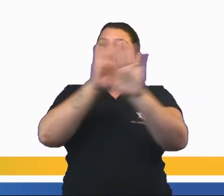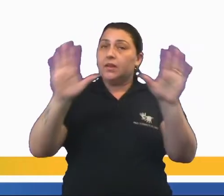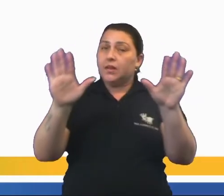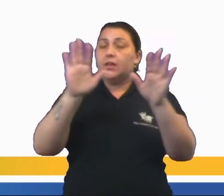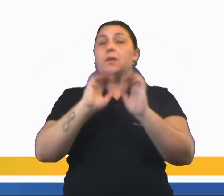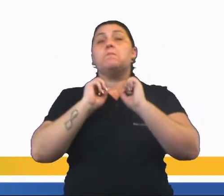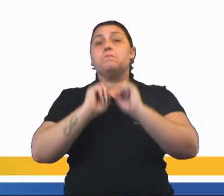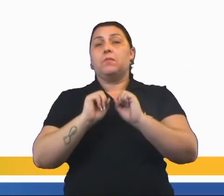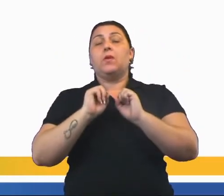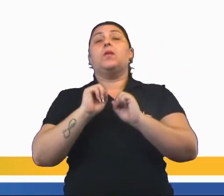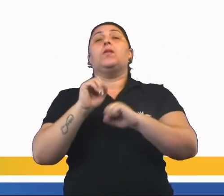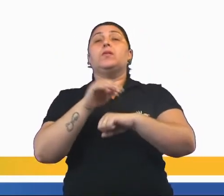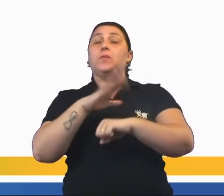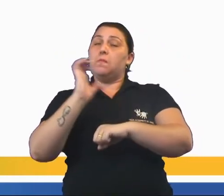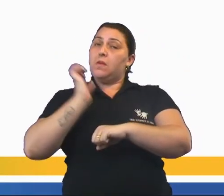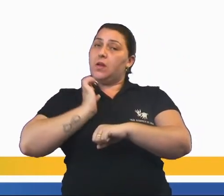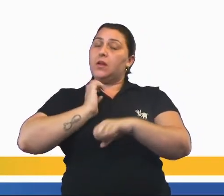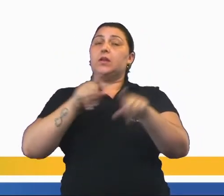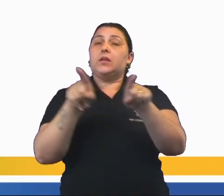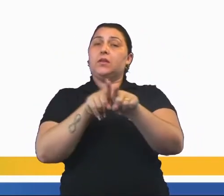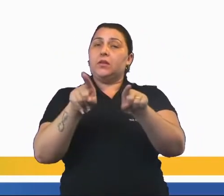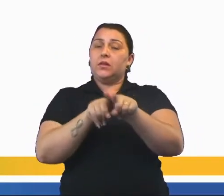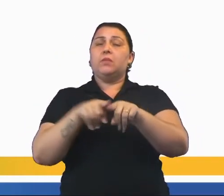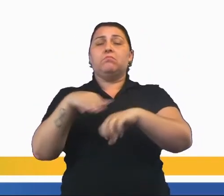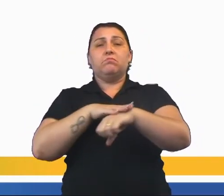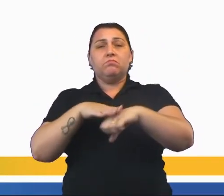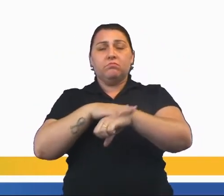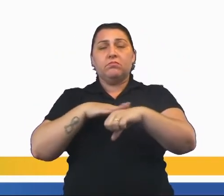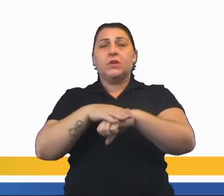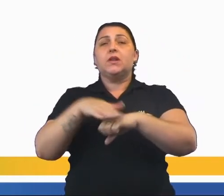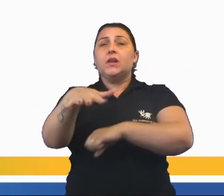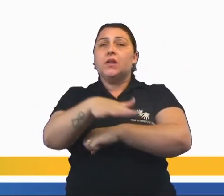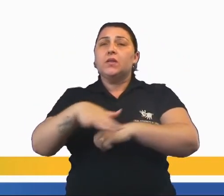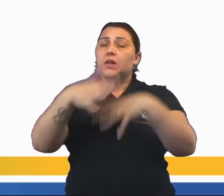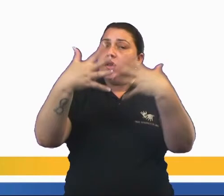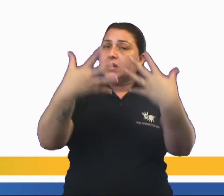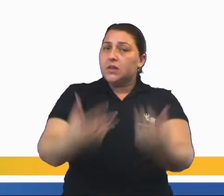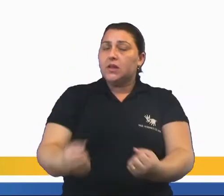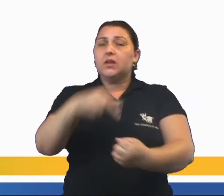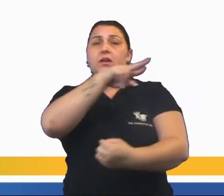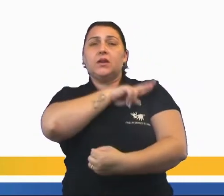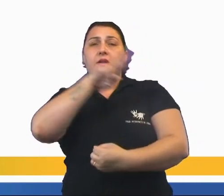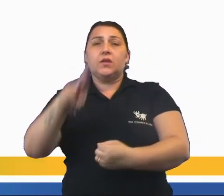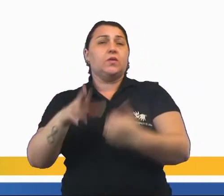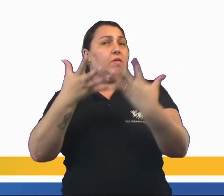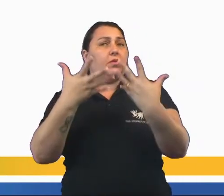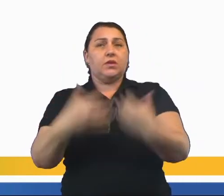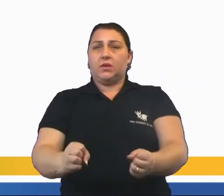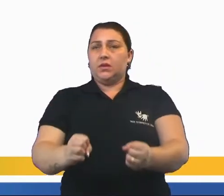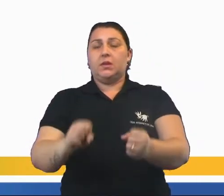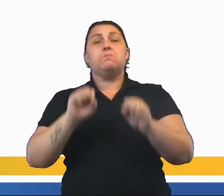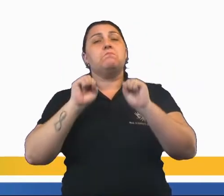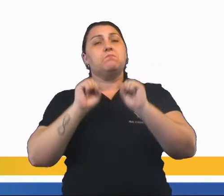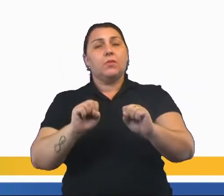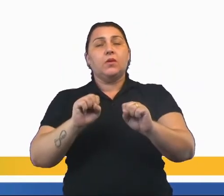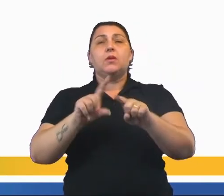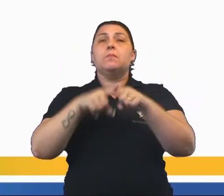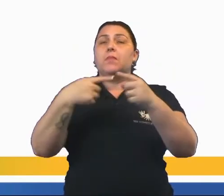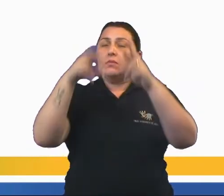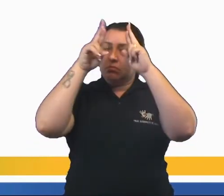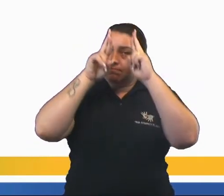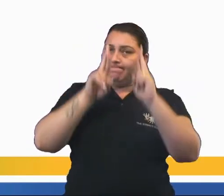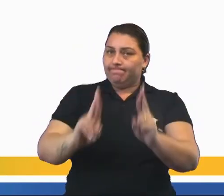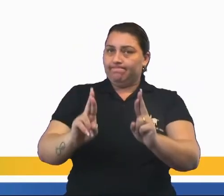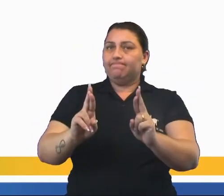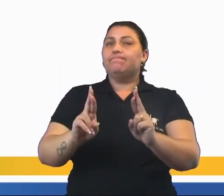uma religião pode discutir uma questão ética, uma questão que a sociedade adota e aquela religião não adota. Pode ser discutido, mas com